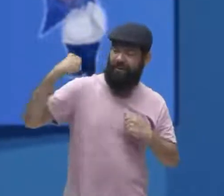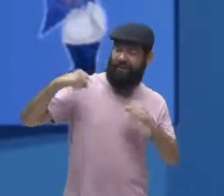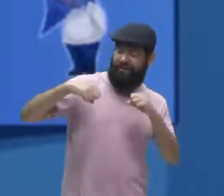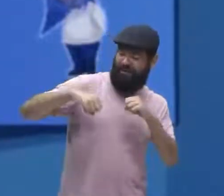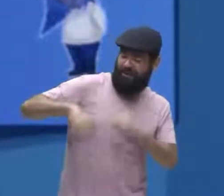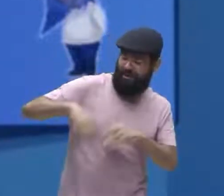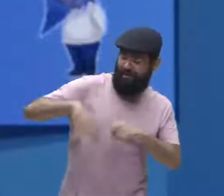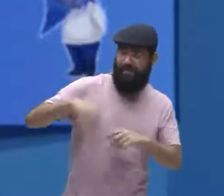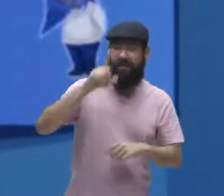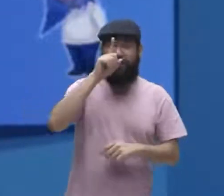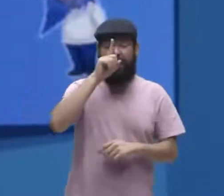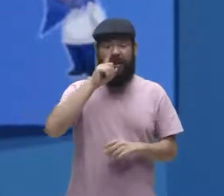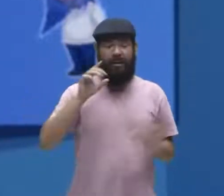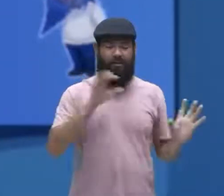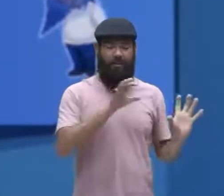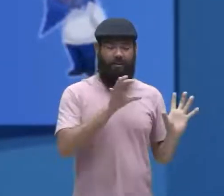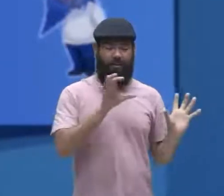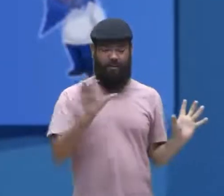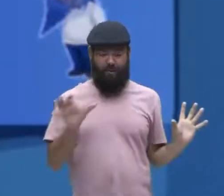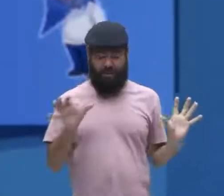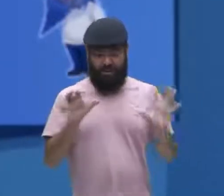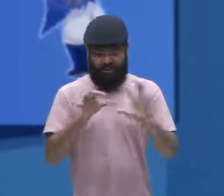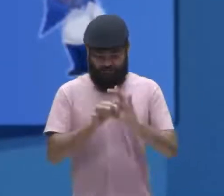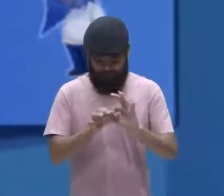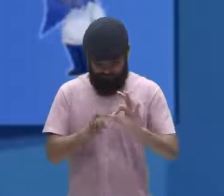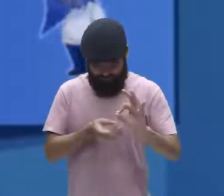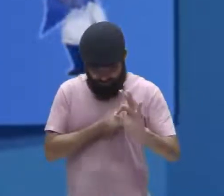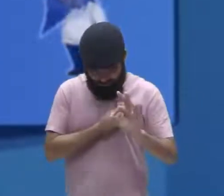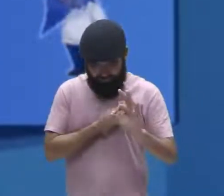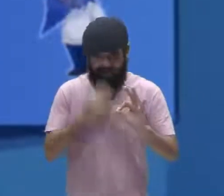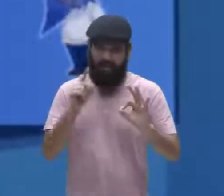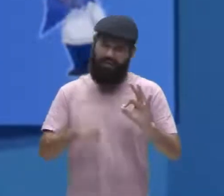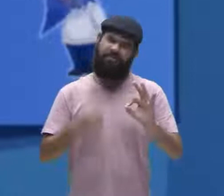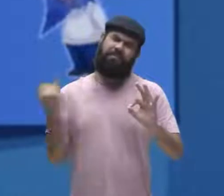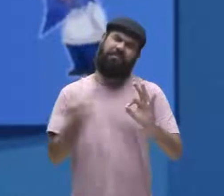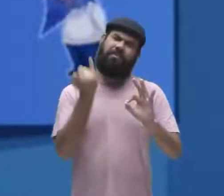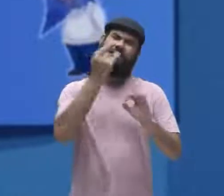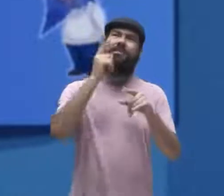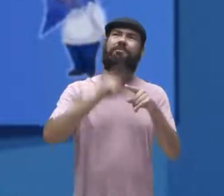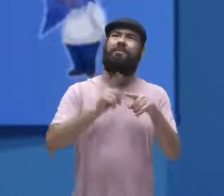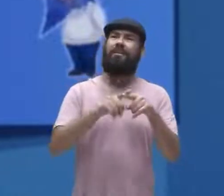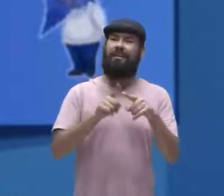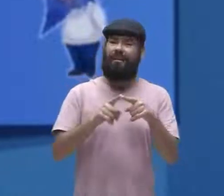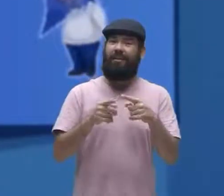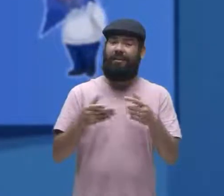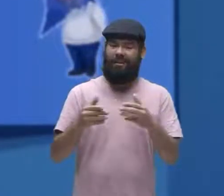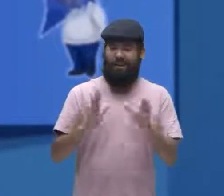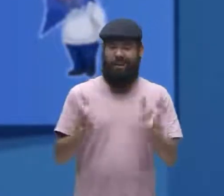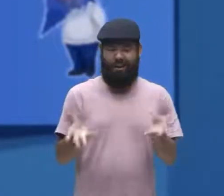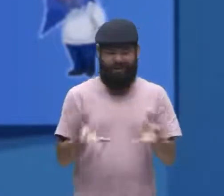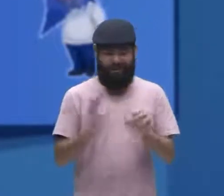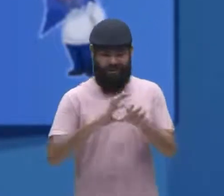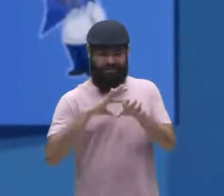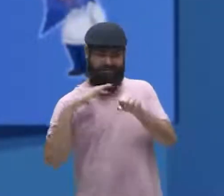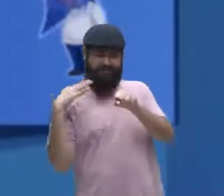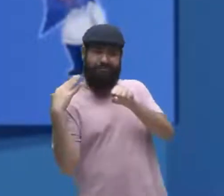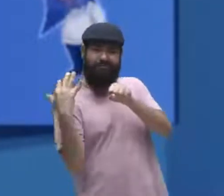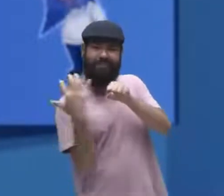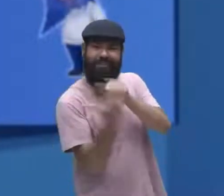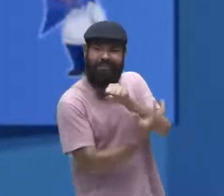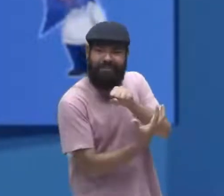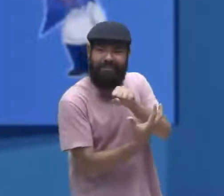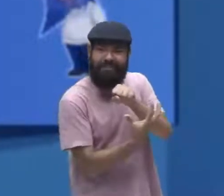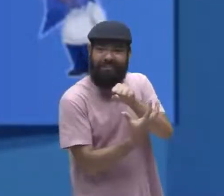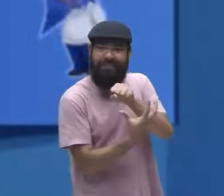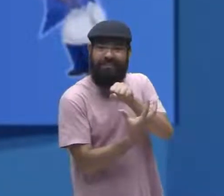vidas, é muito importante, porque a gente viveu, você sabe, essa fase da pandemia. E aí as pessoas